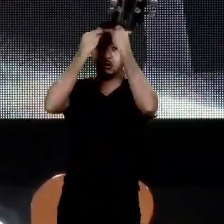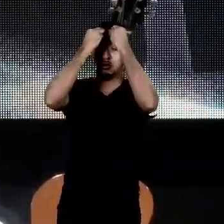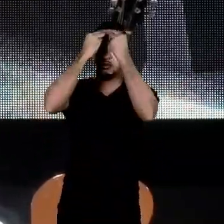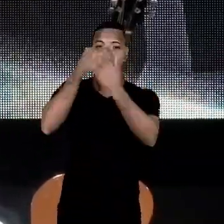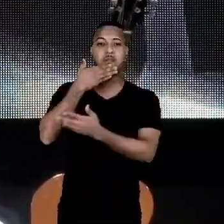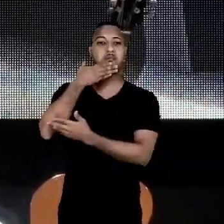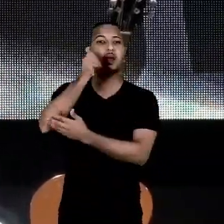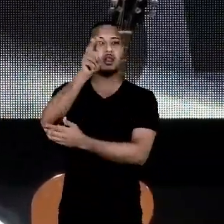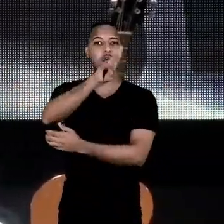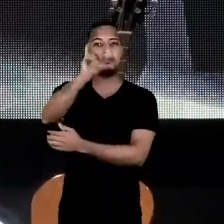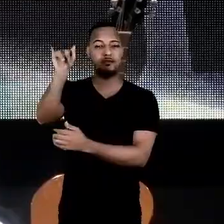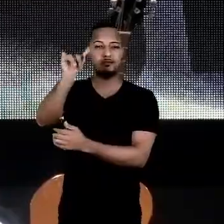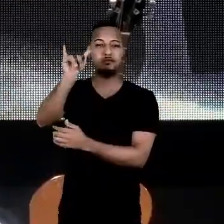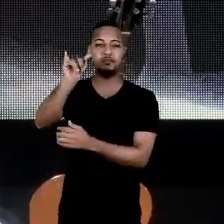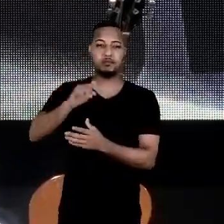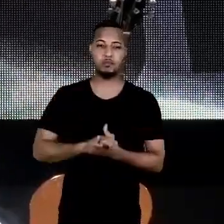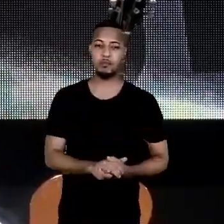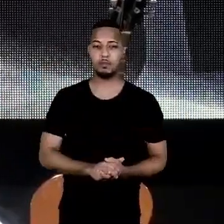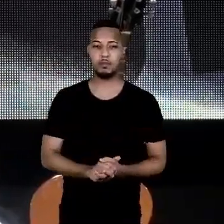é lutas.